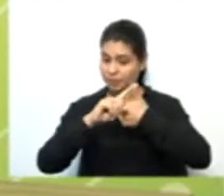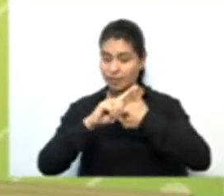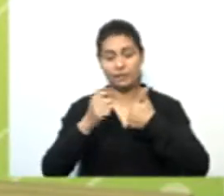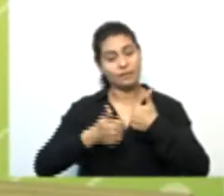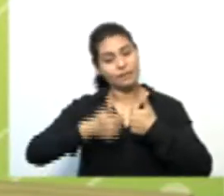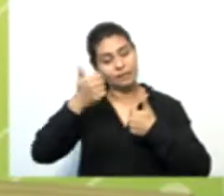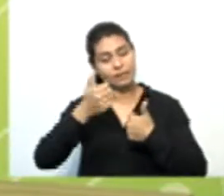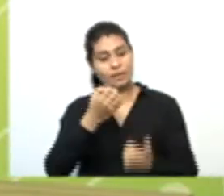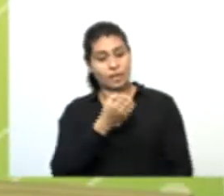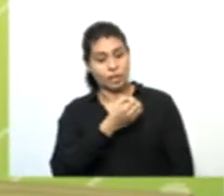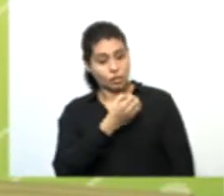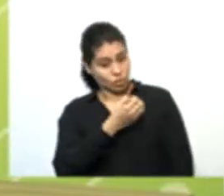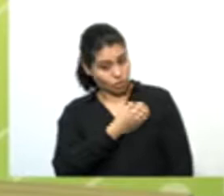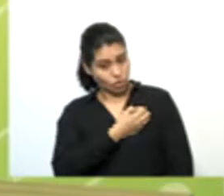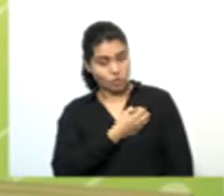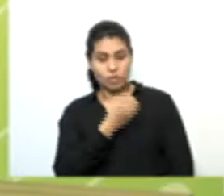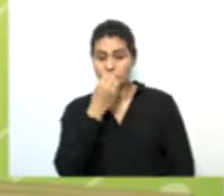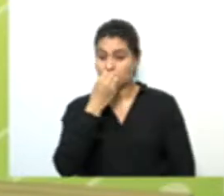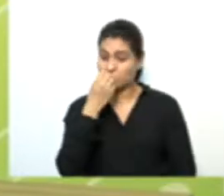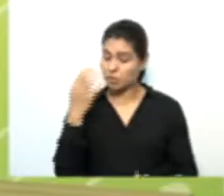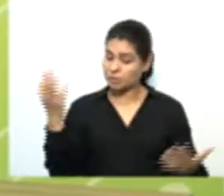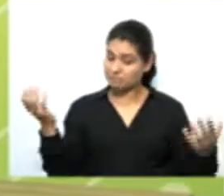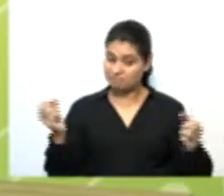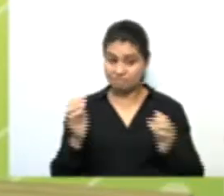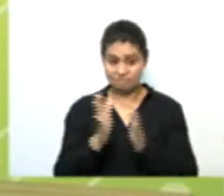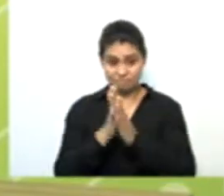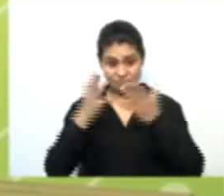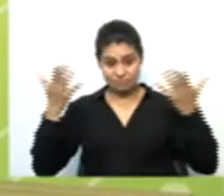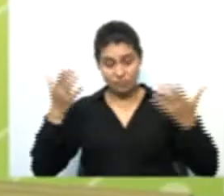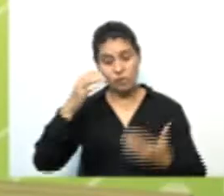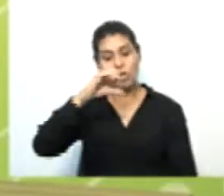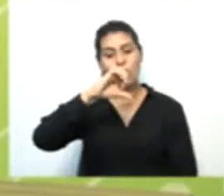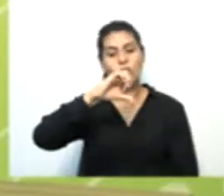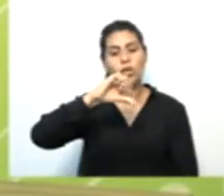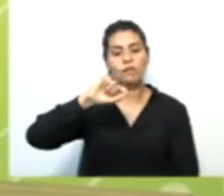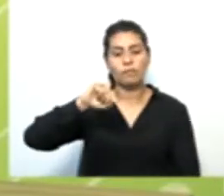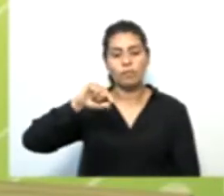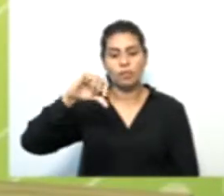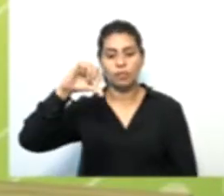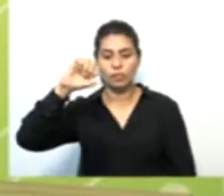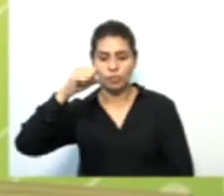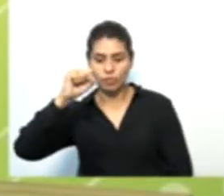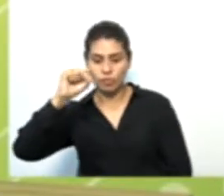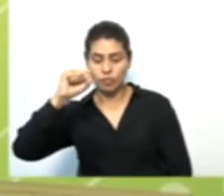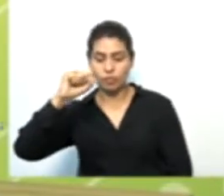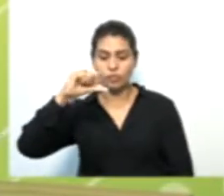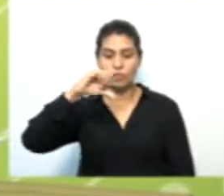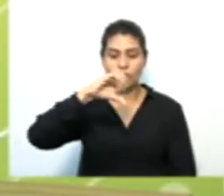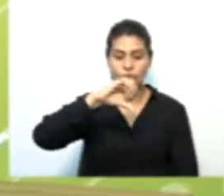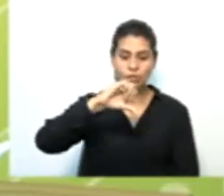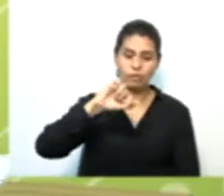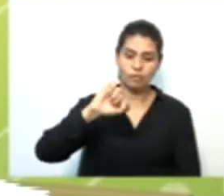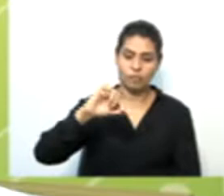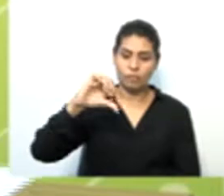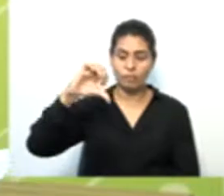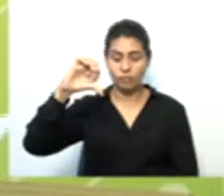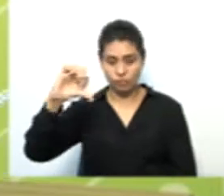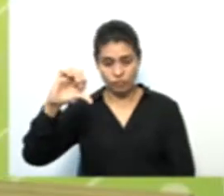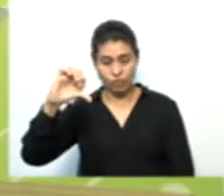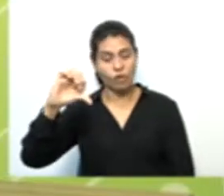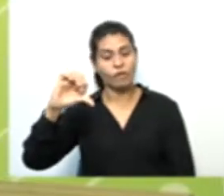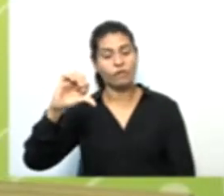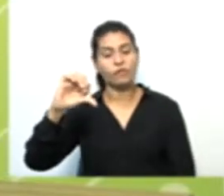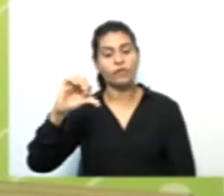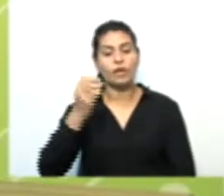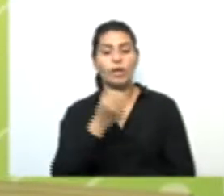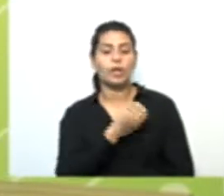nota, porque foi uma nota realmente excelente, 9.8 e 9.9, pelos professores